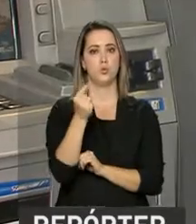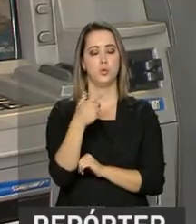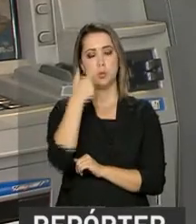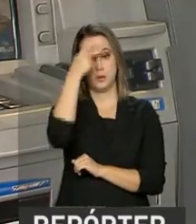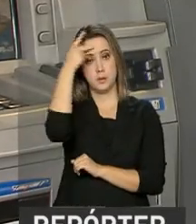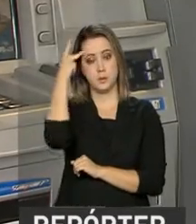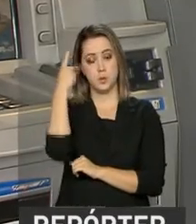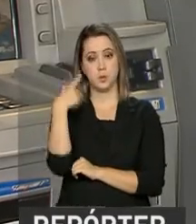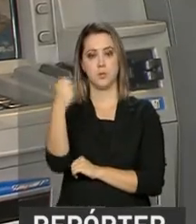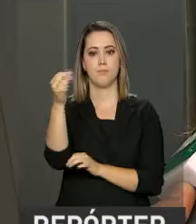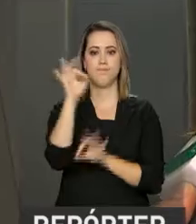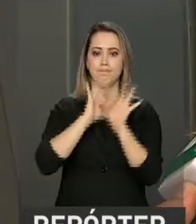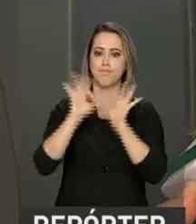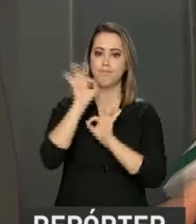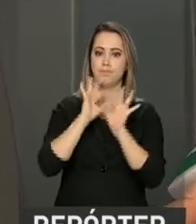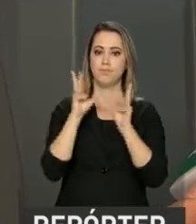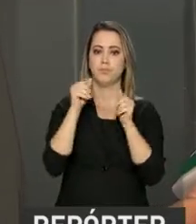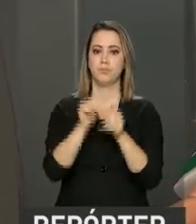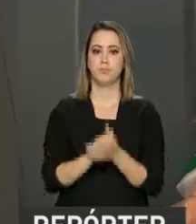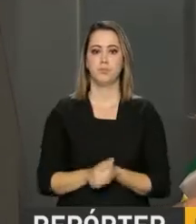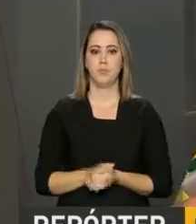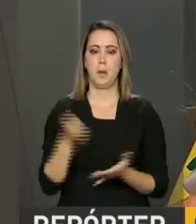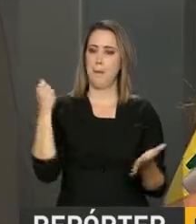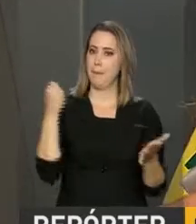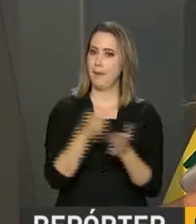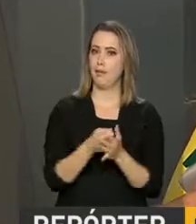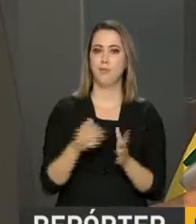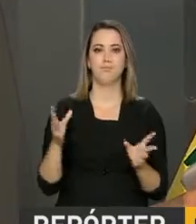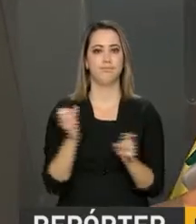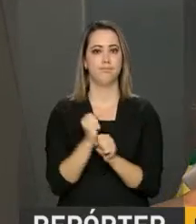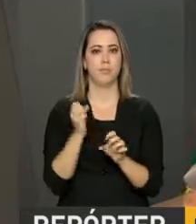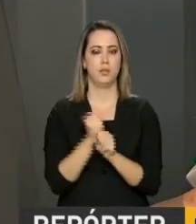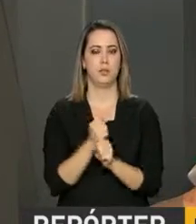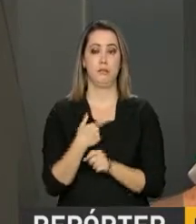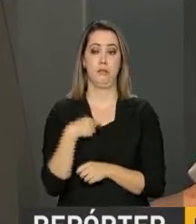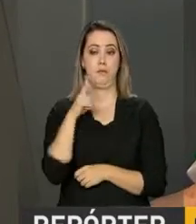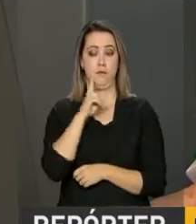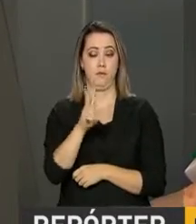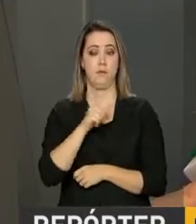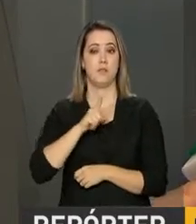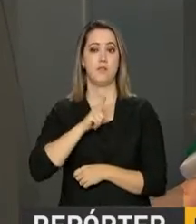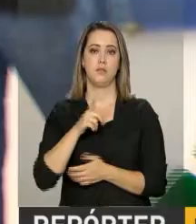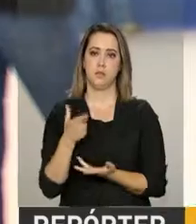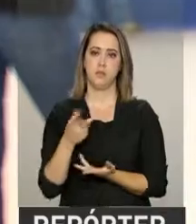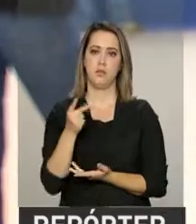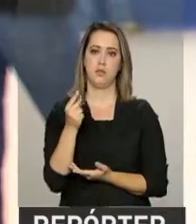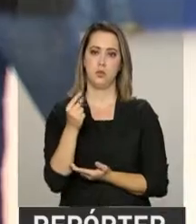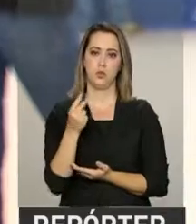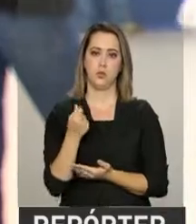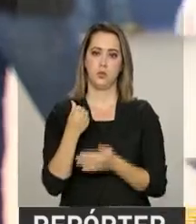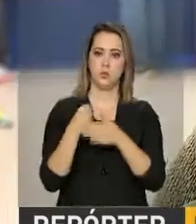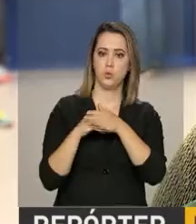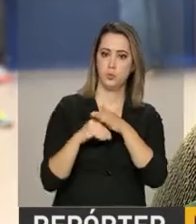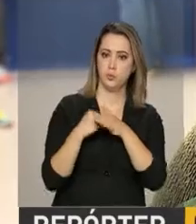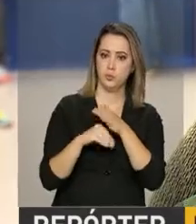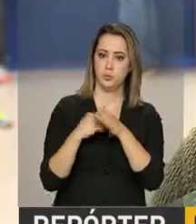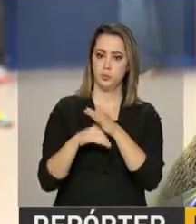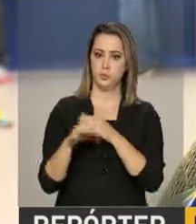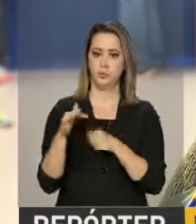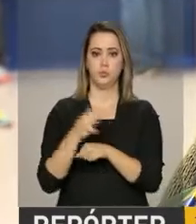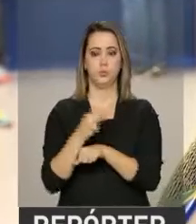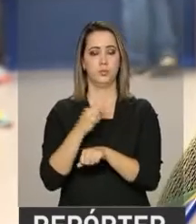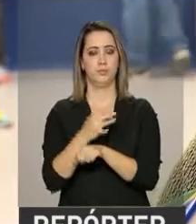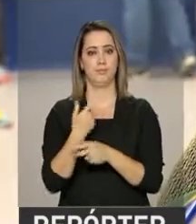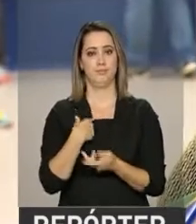daqui cheias de planos. Pagar conta, ver se sobra um dinheirinho para guardar para as férias, né? Quitar as contas. Tentando